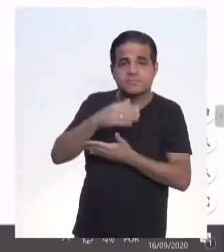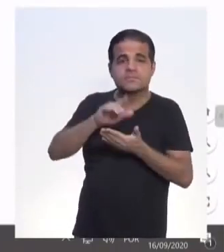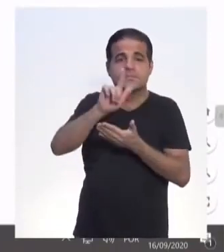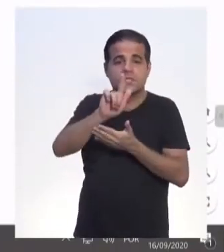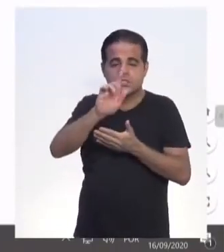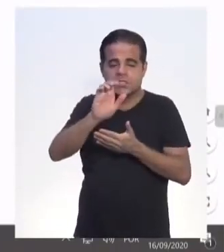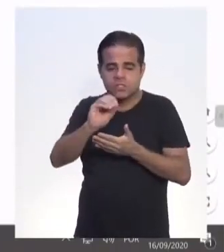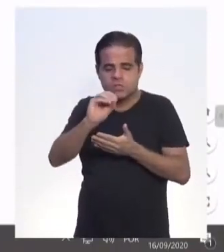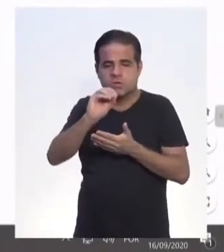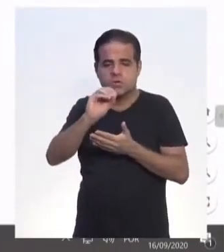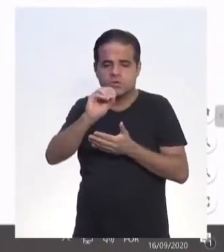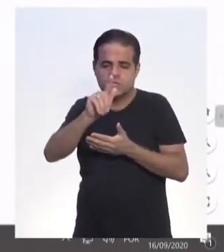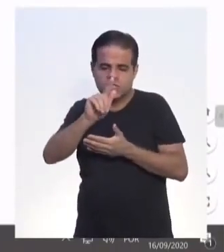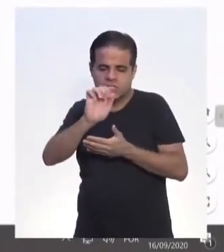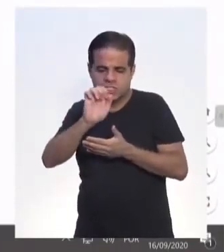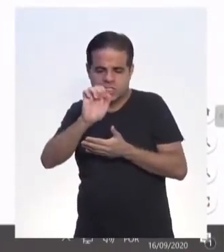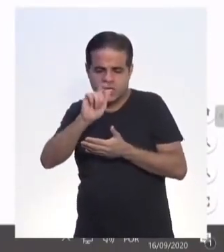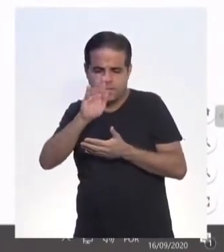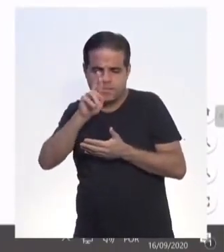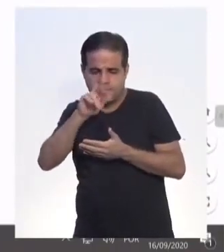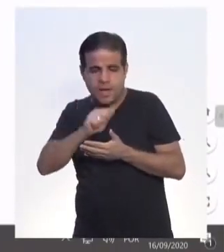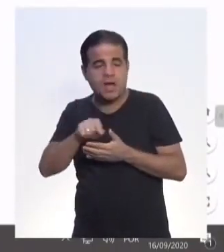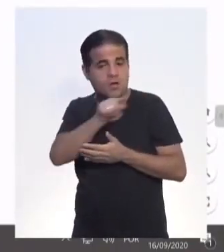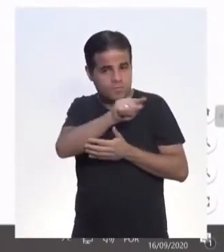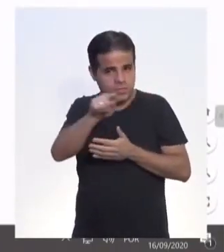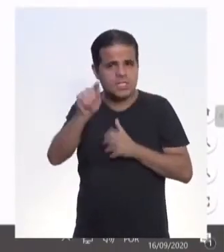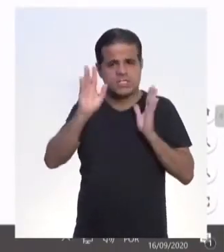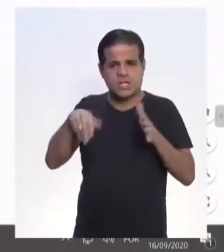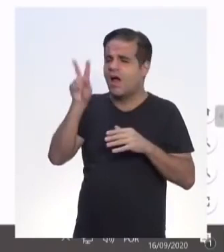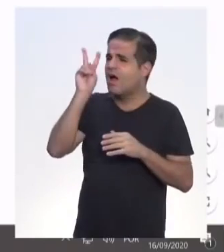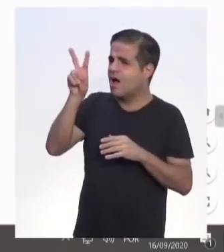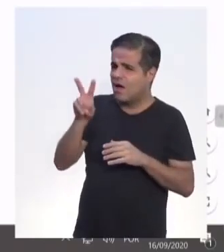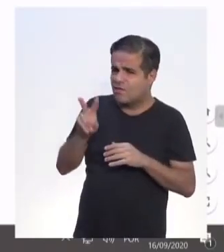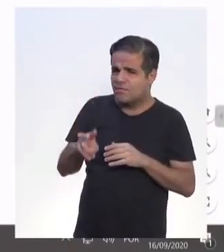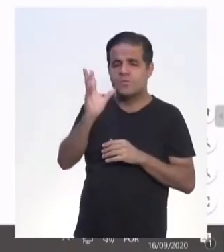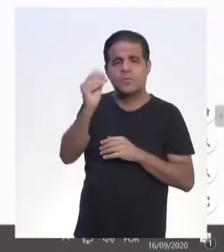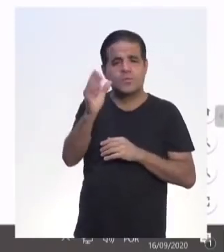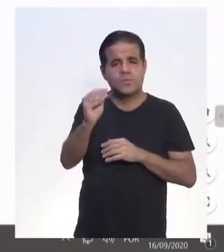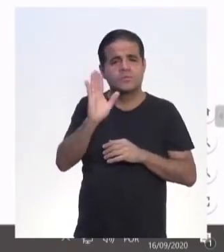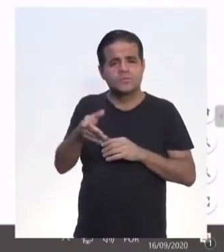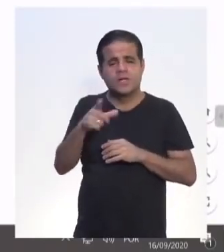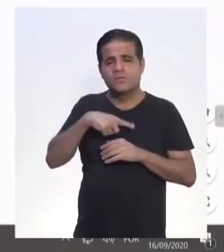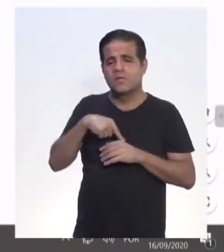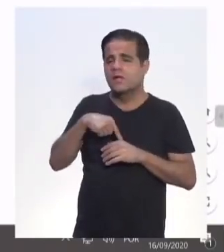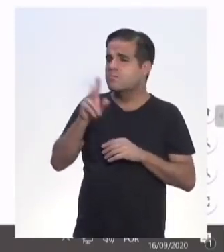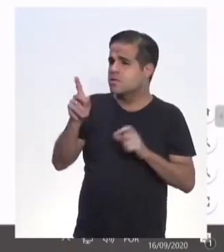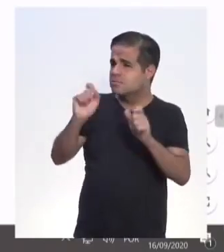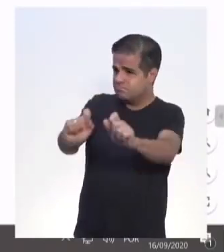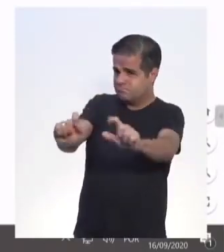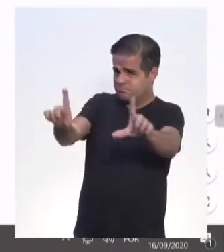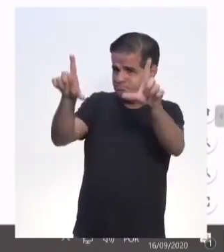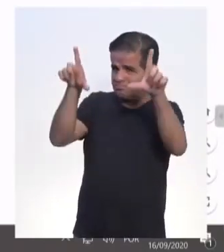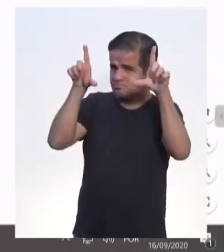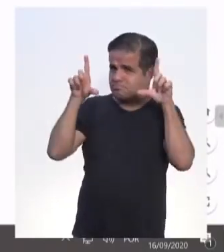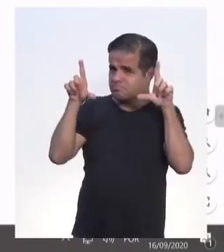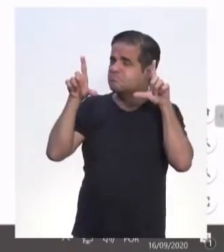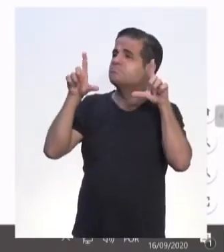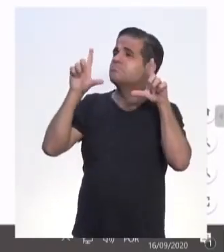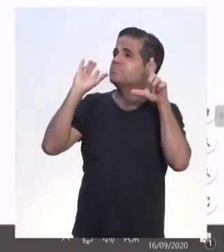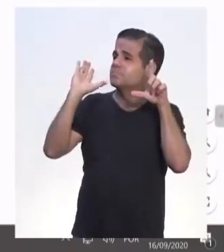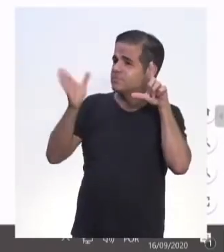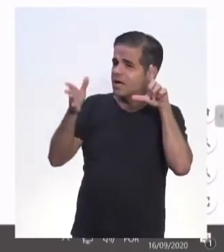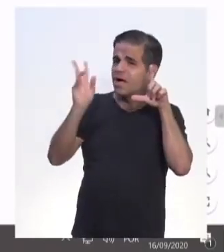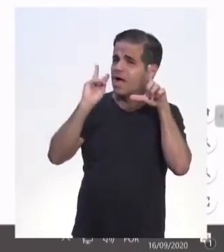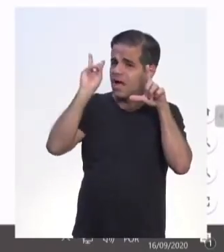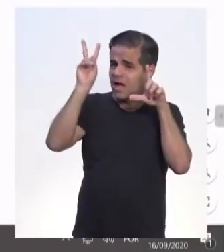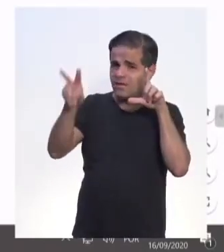GeoGebra. Nós usamos bastante, né? Vocês já viram muito. Então, eu tenho a mesma imagem aqui. Essa mesma imagem que vocês